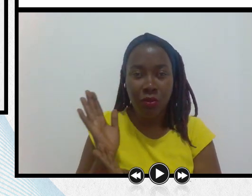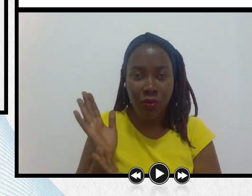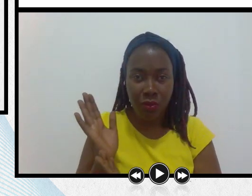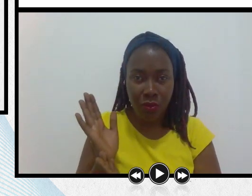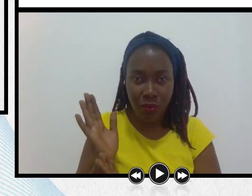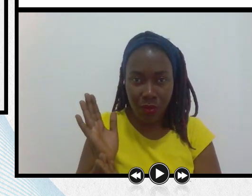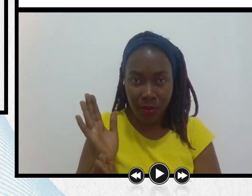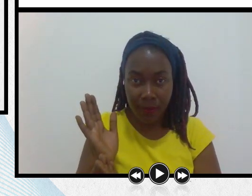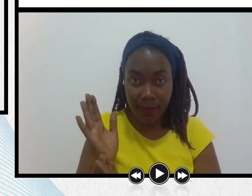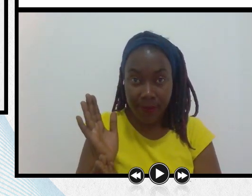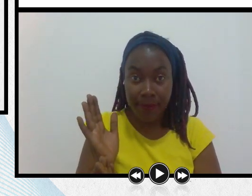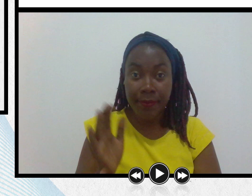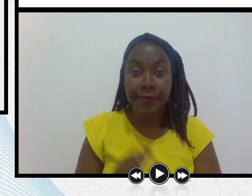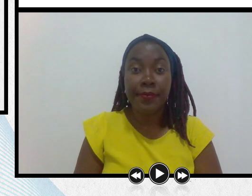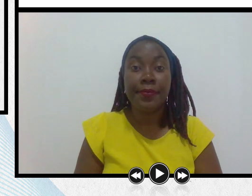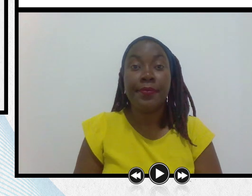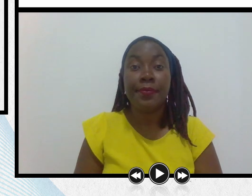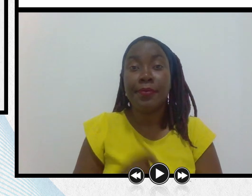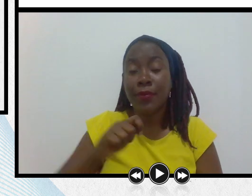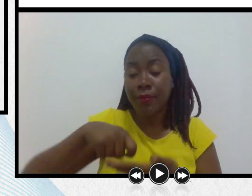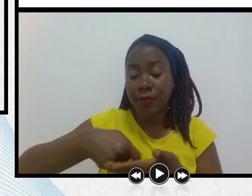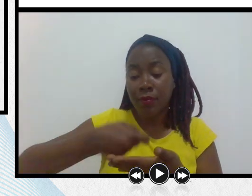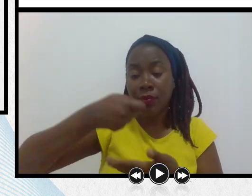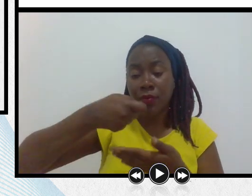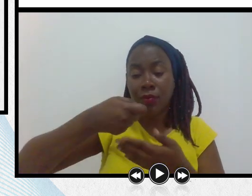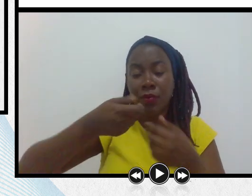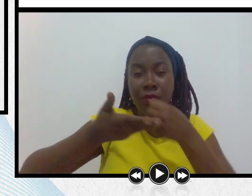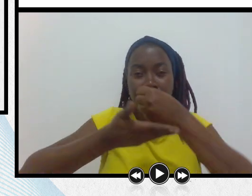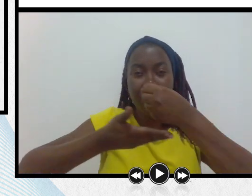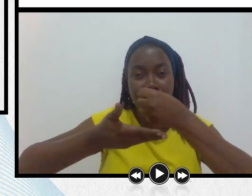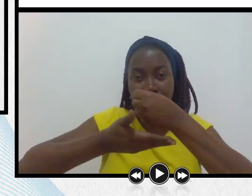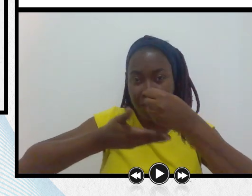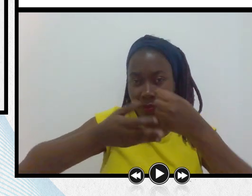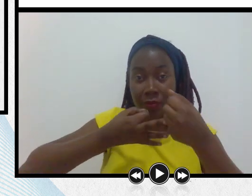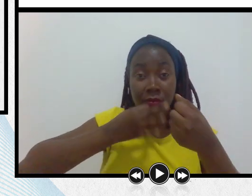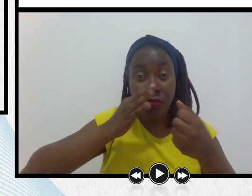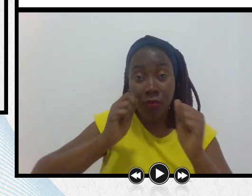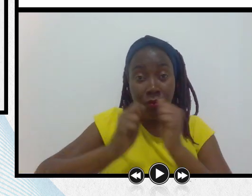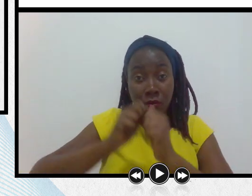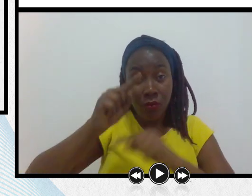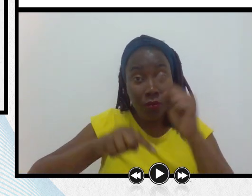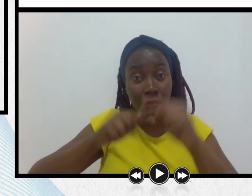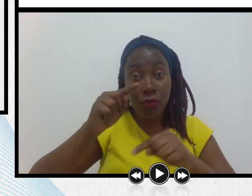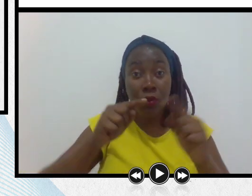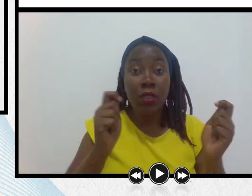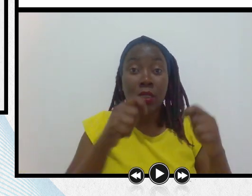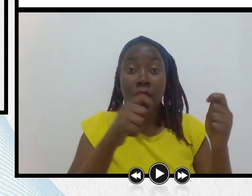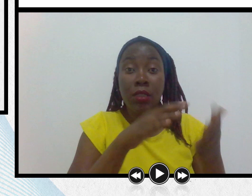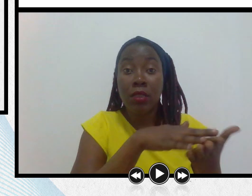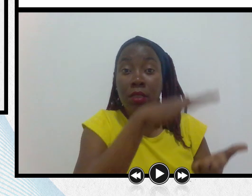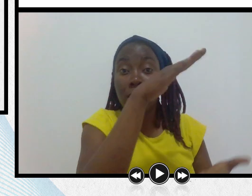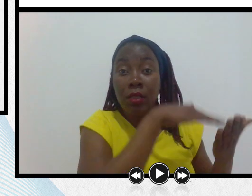vocês, e uma colher rasa de café de hipoclorito de cálcio é o suficiente para 1.000 litros de água. Então, a